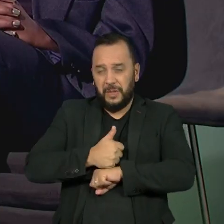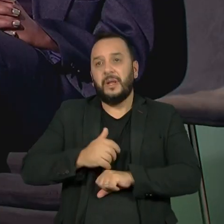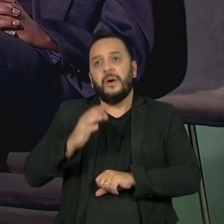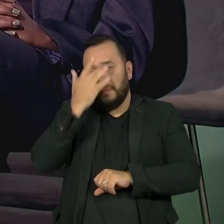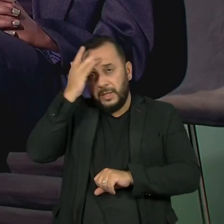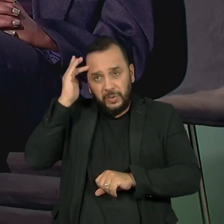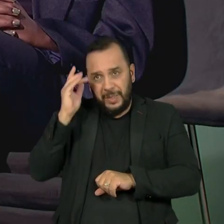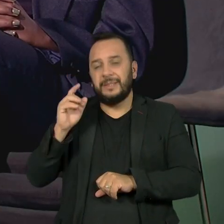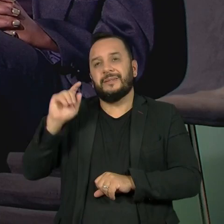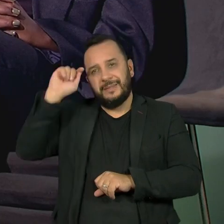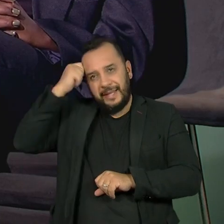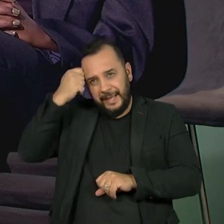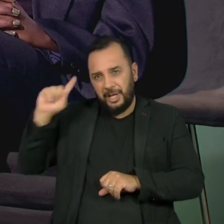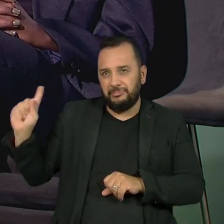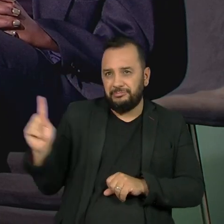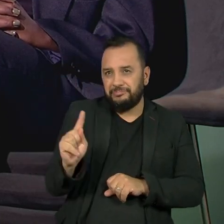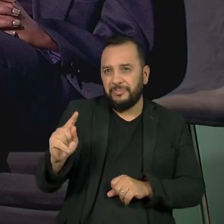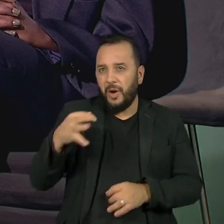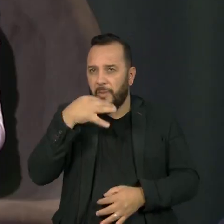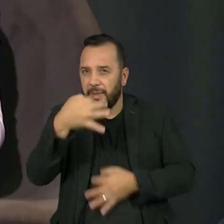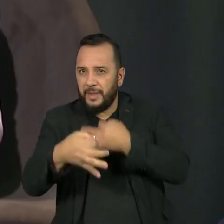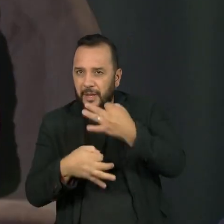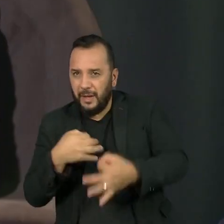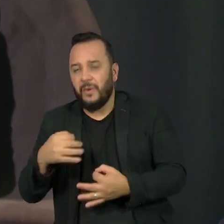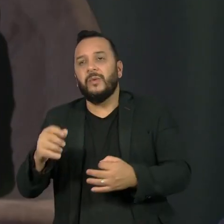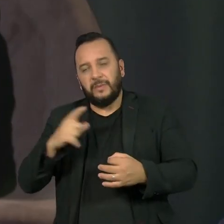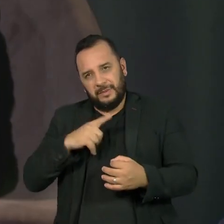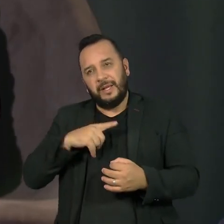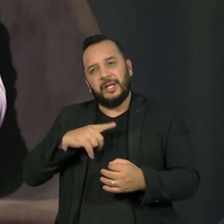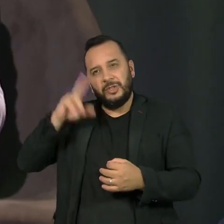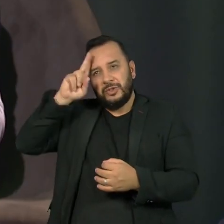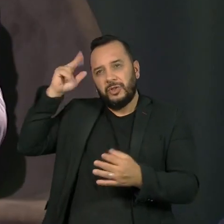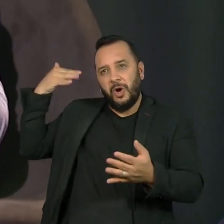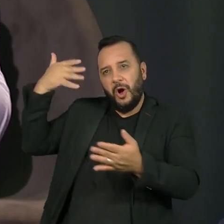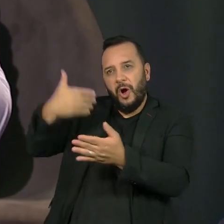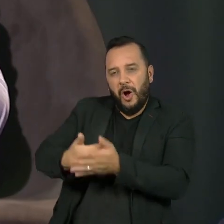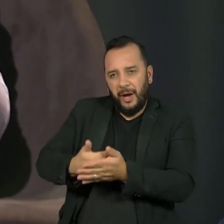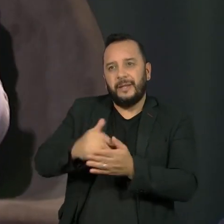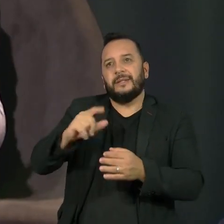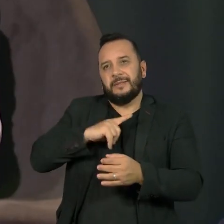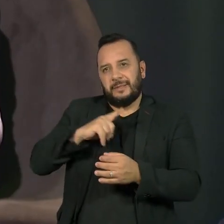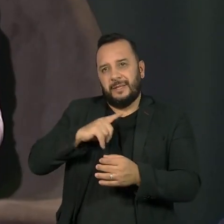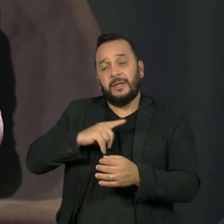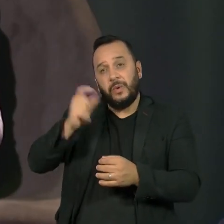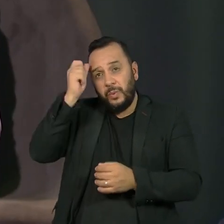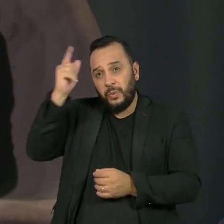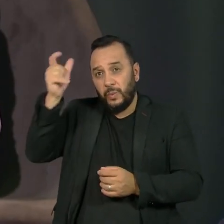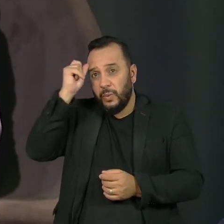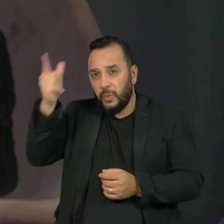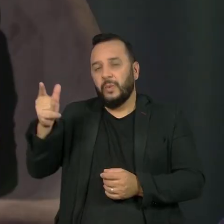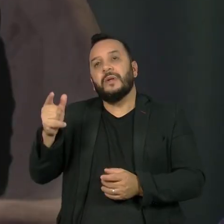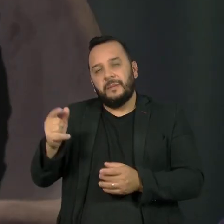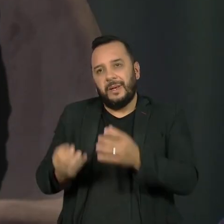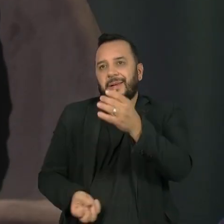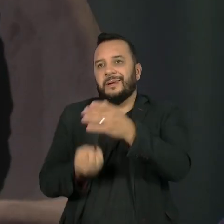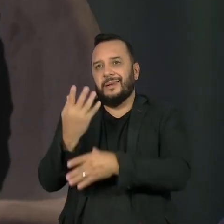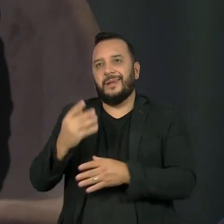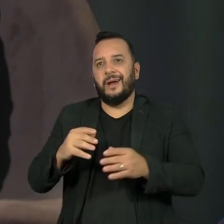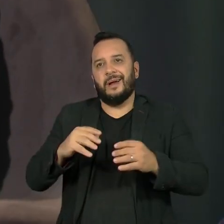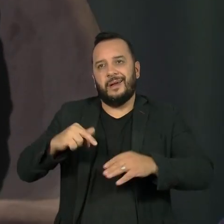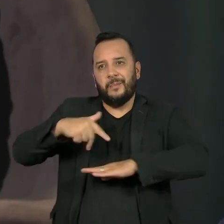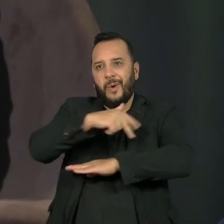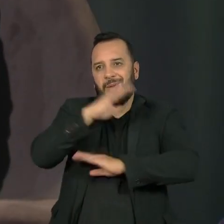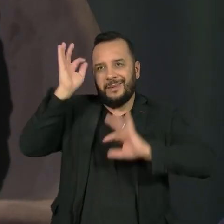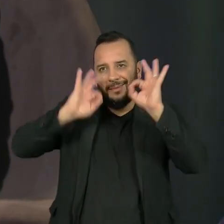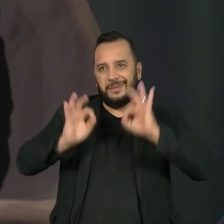que estão trazendo o seu olhar, as suas peças, a sua história, para compor realmente esse material que vem sendo